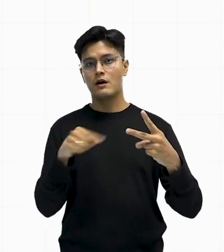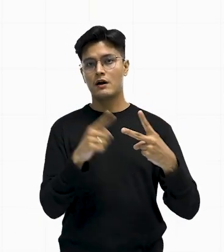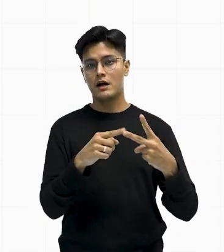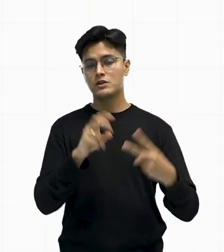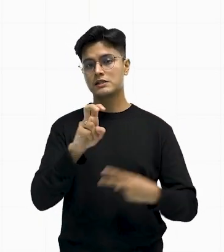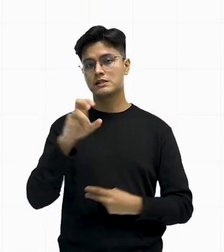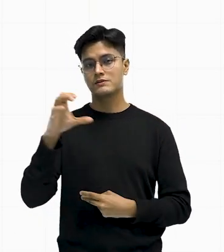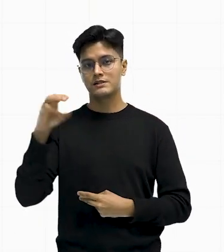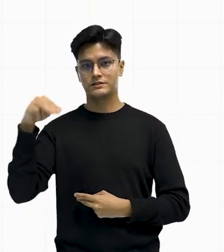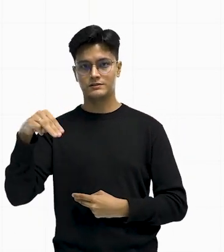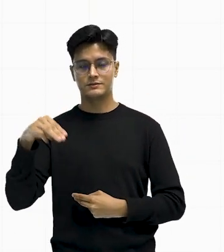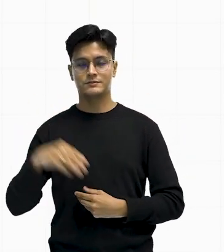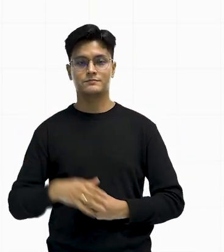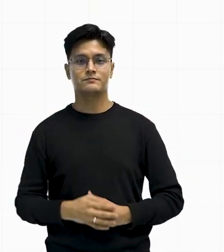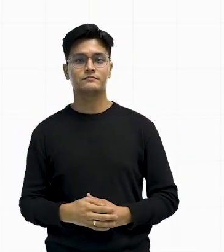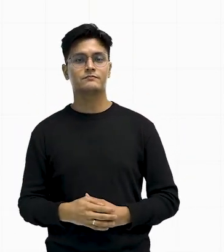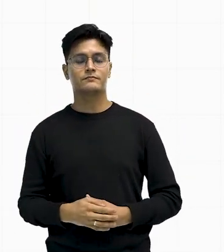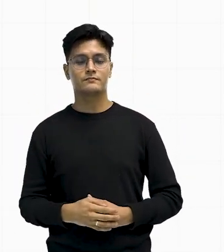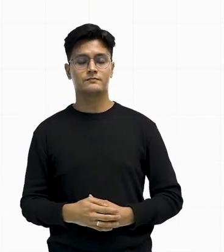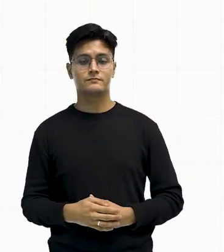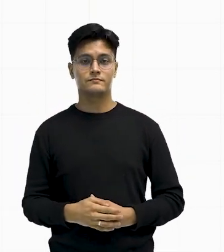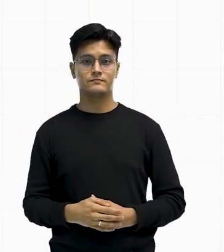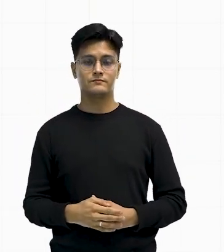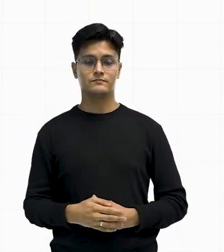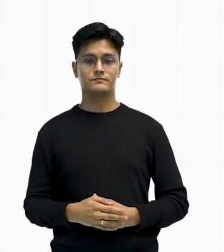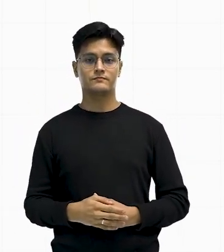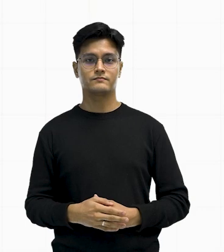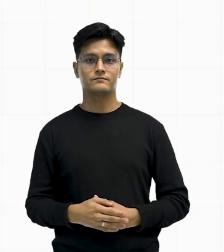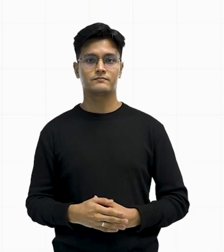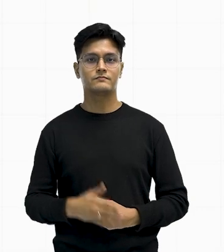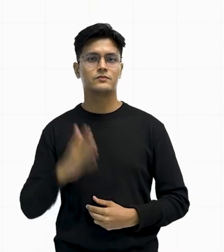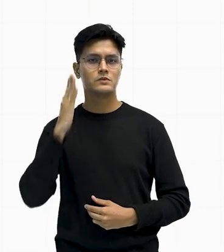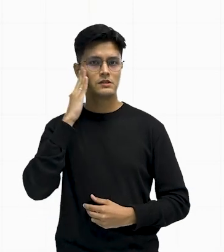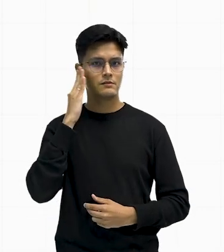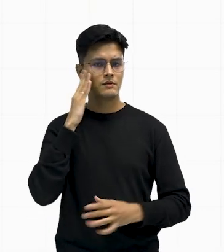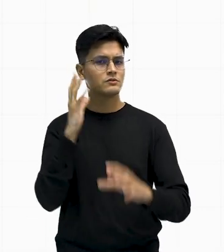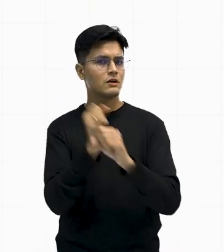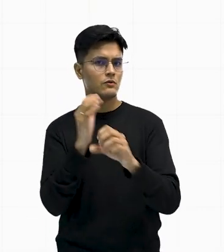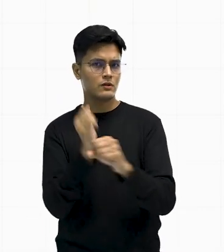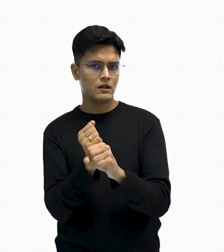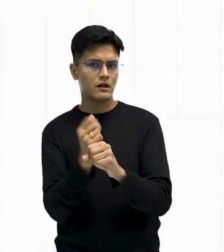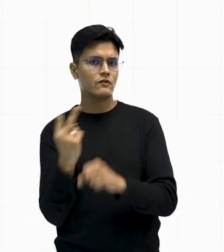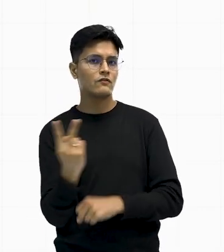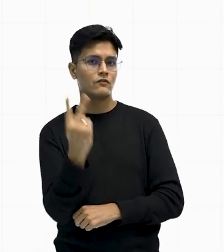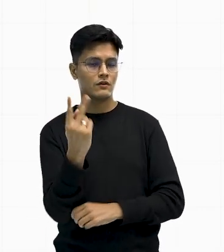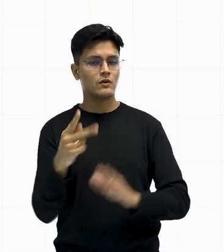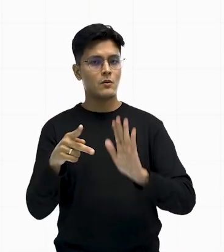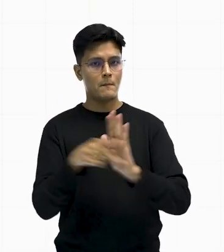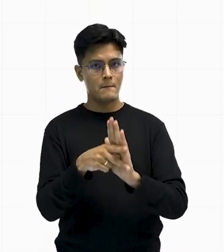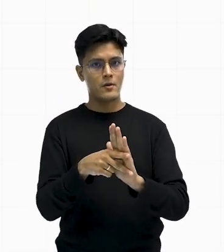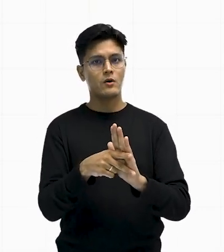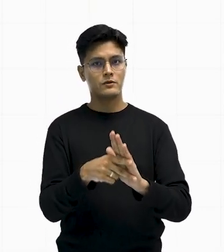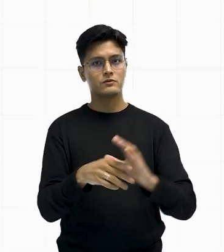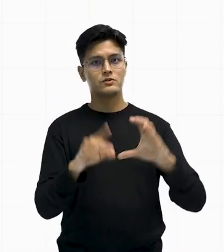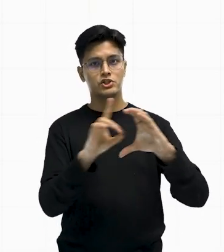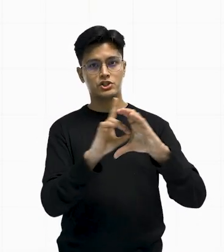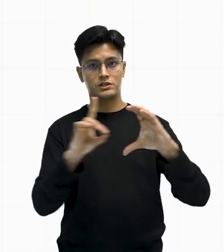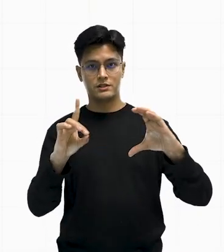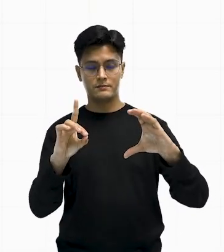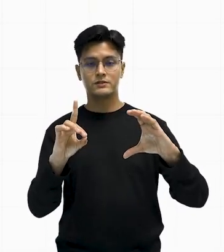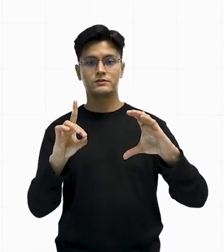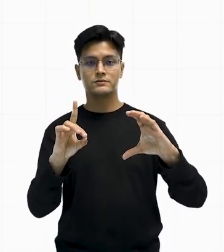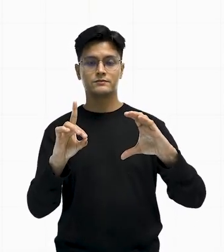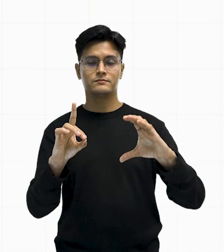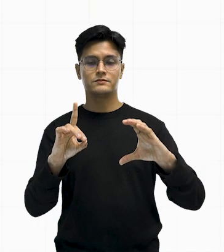5 centímetros. Sabemos que para calcular o valor do π, aliás, o valor do diâmetro, oh